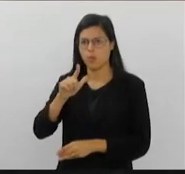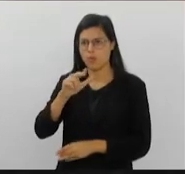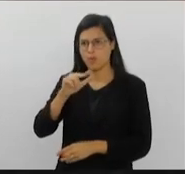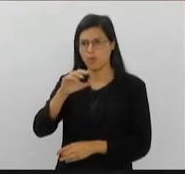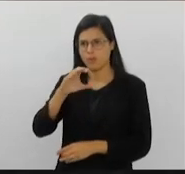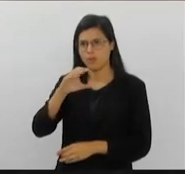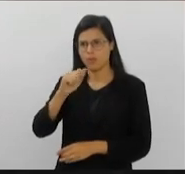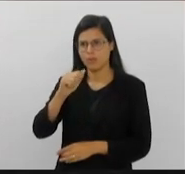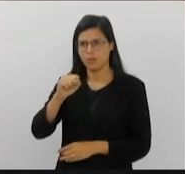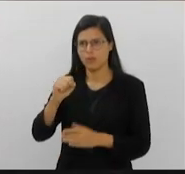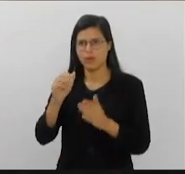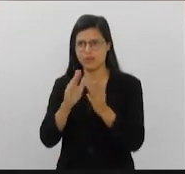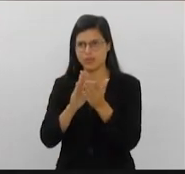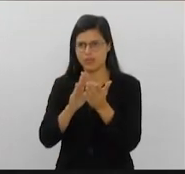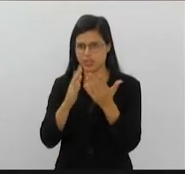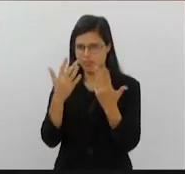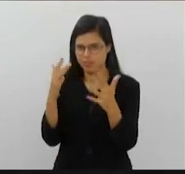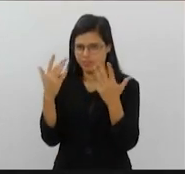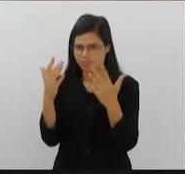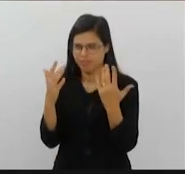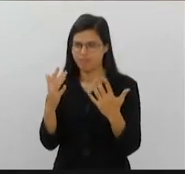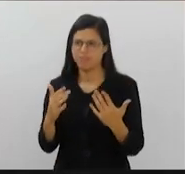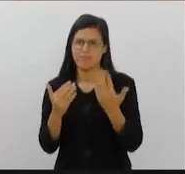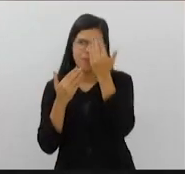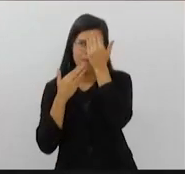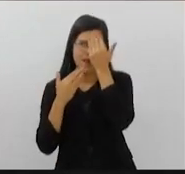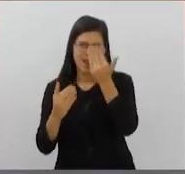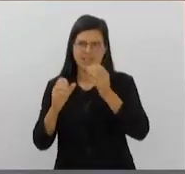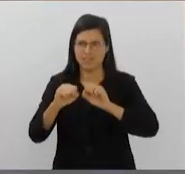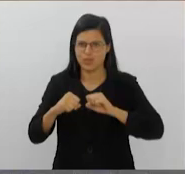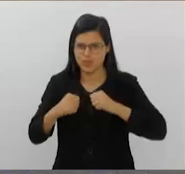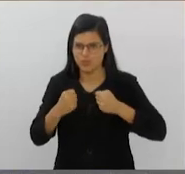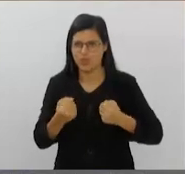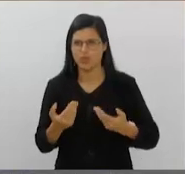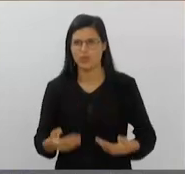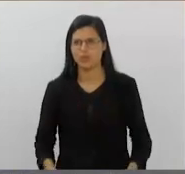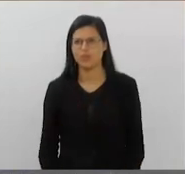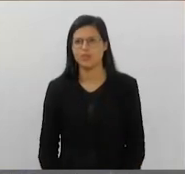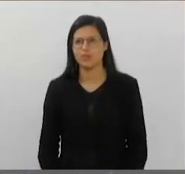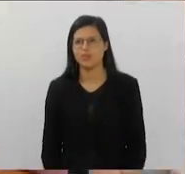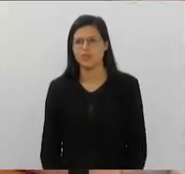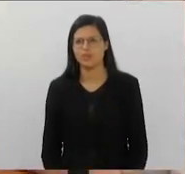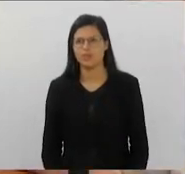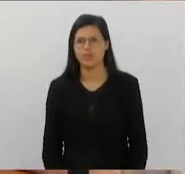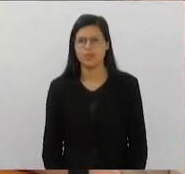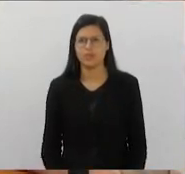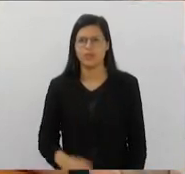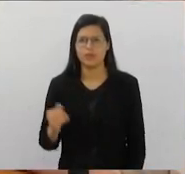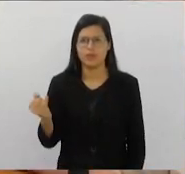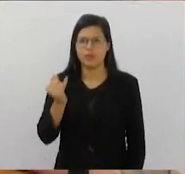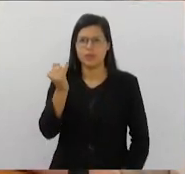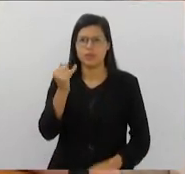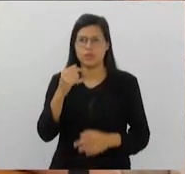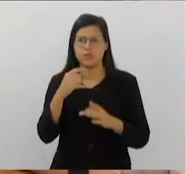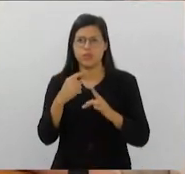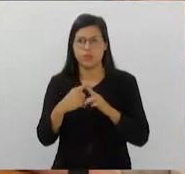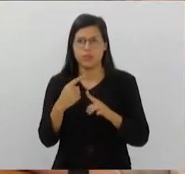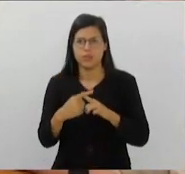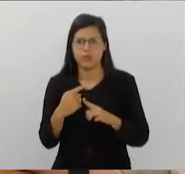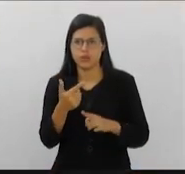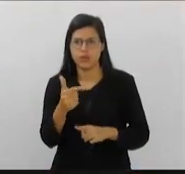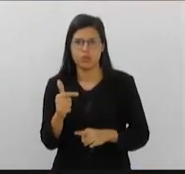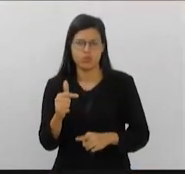viu? Pela sua ênfase, pelo seu empenho. Mas isso é muito importante mesmo, porque isso não existia no